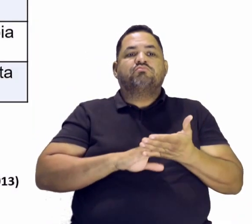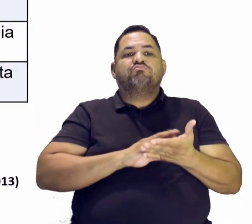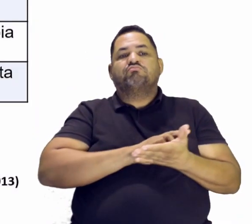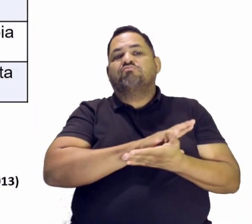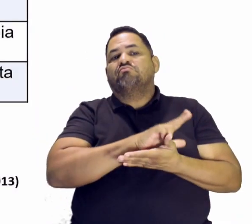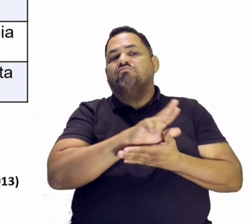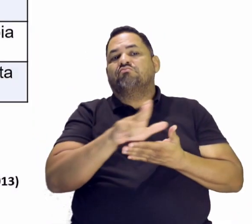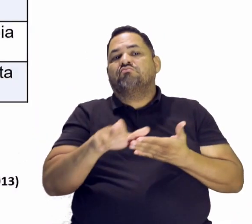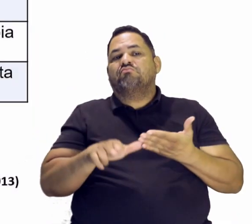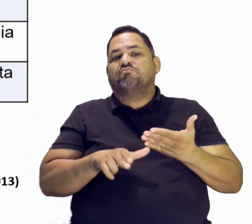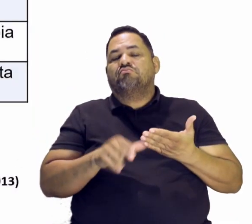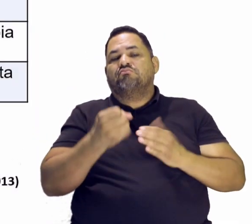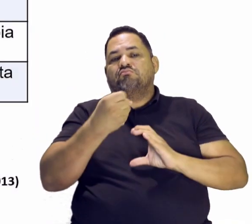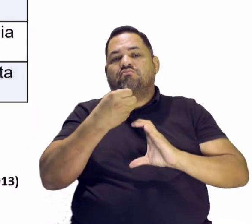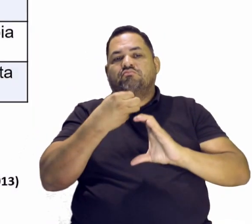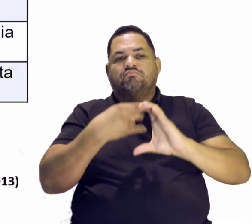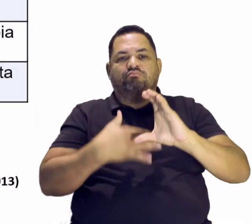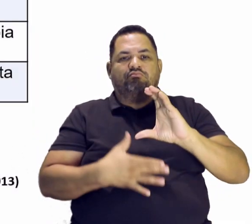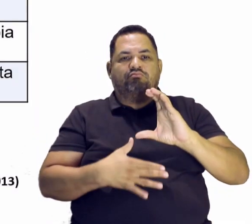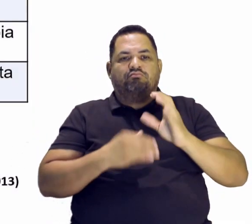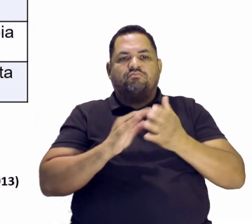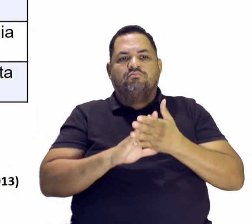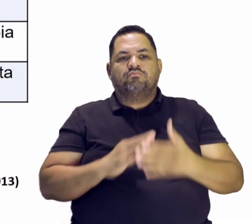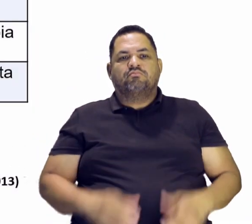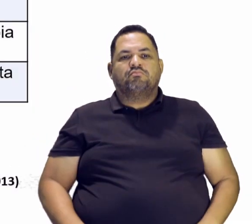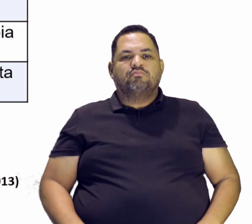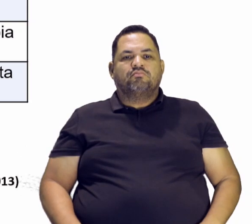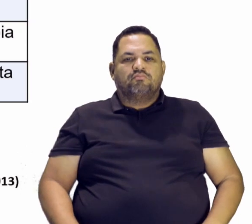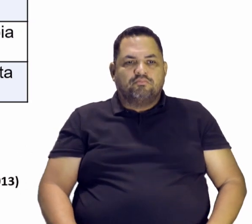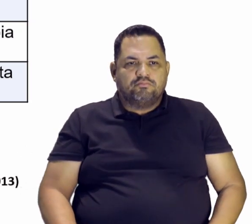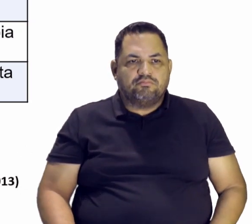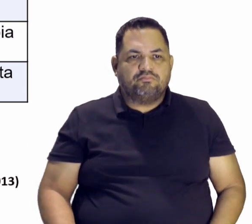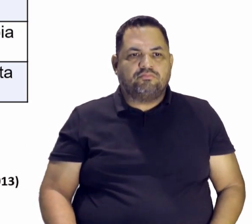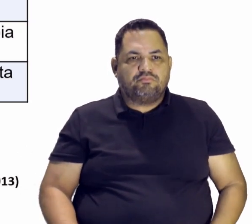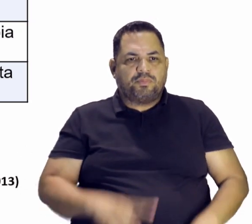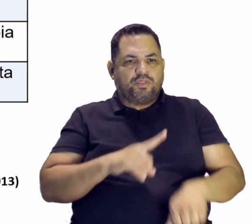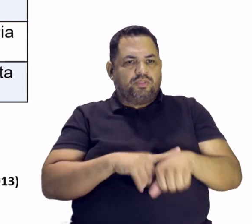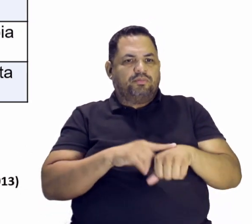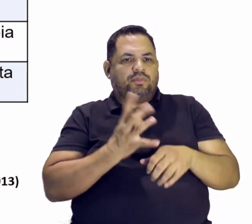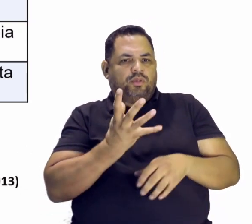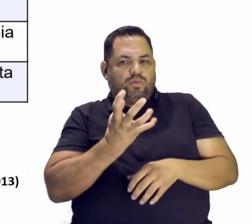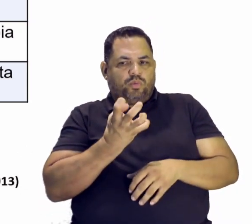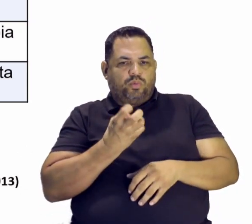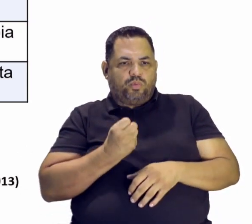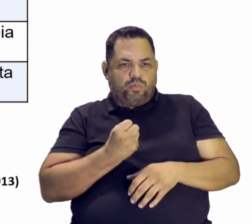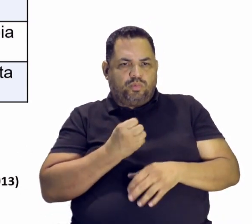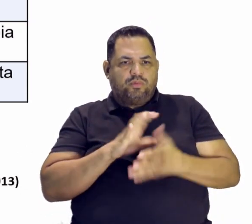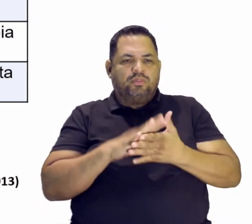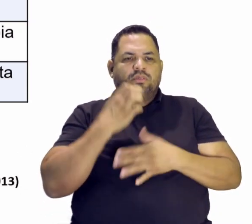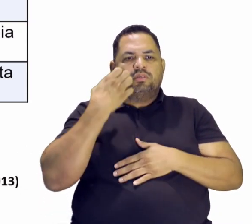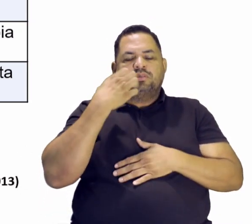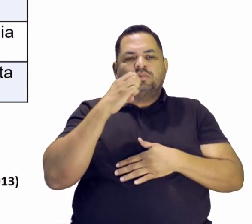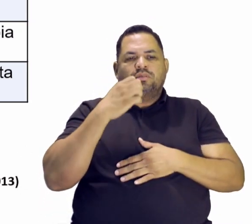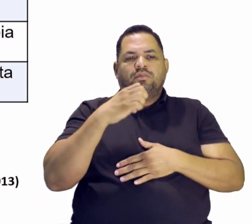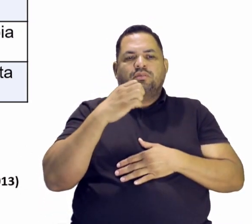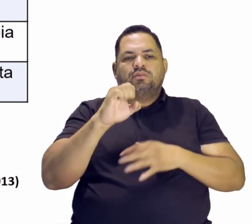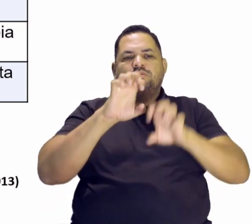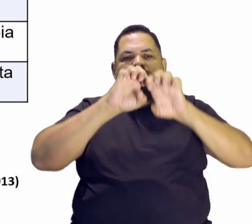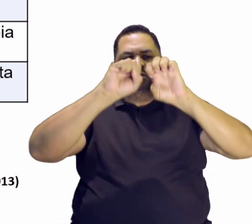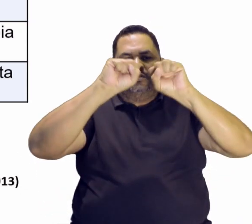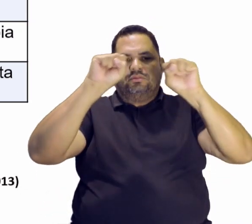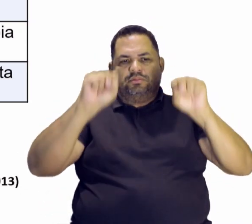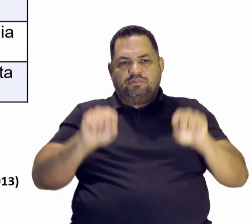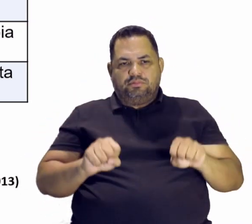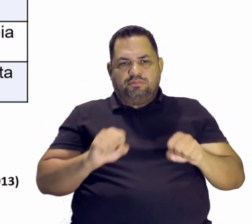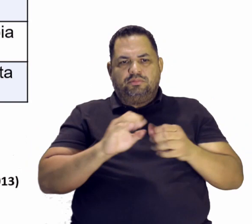dessas fibras. Então eu tenho, por exemplo, características como o tempo de contração, o sistema energético que vai ser dominante, tá?